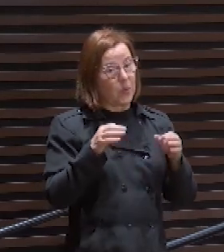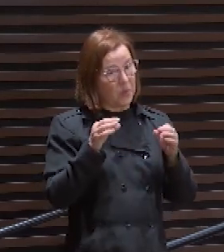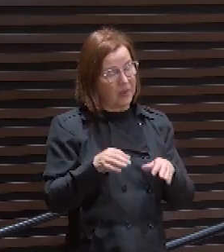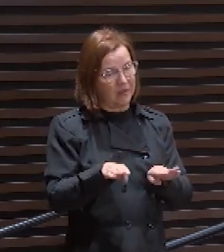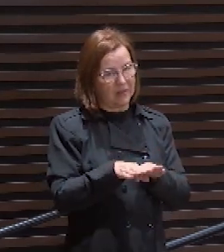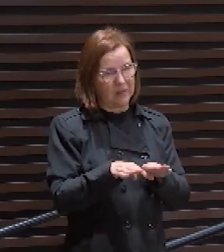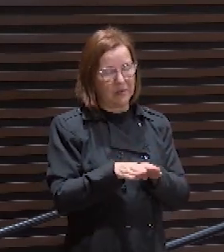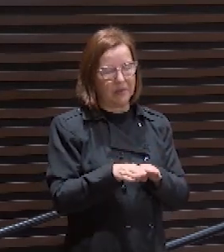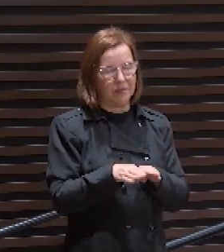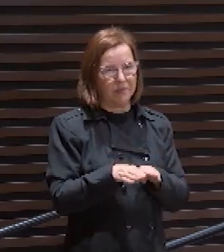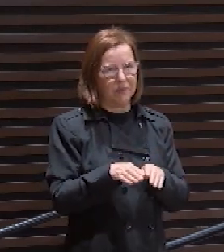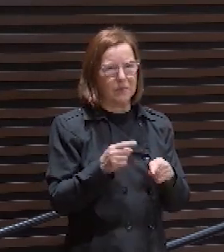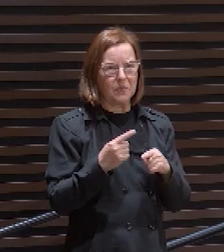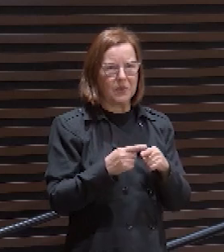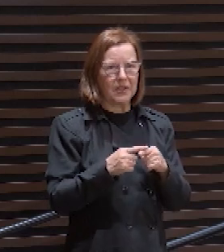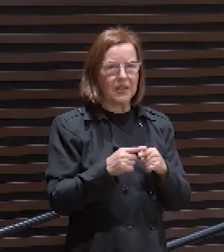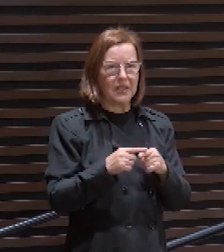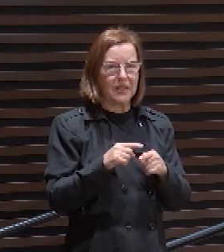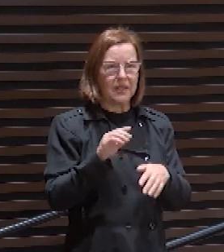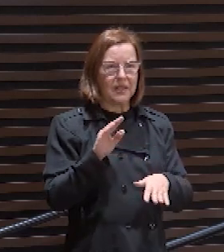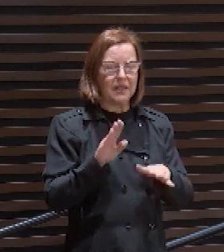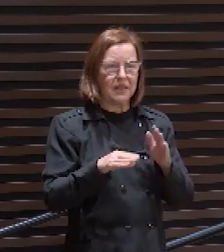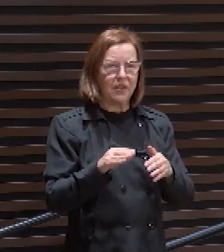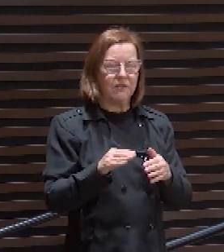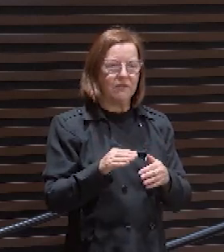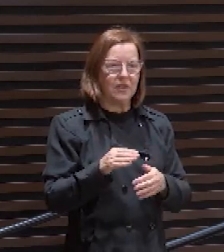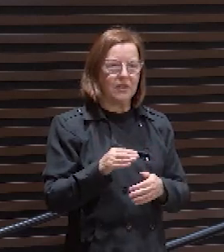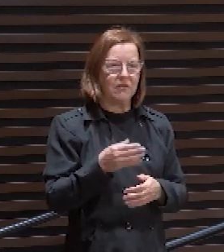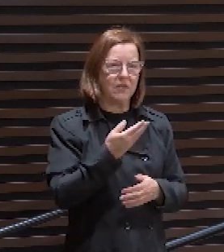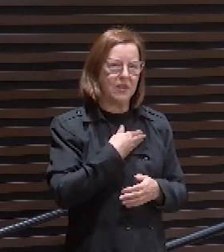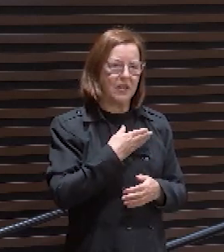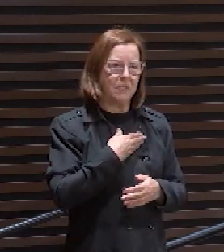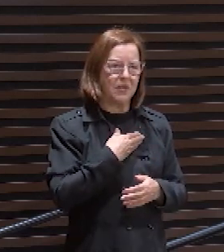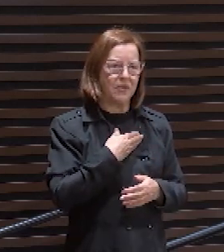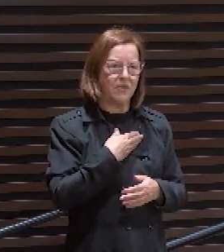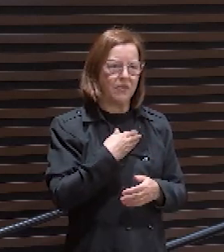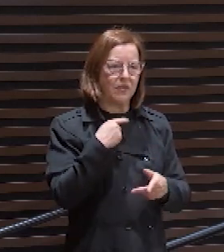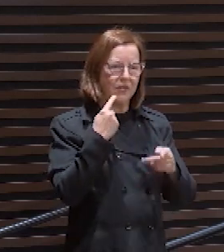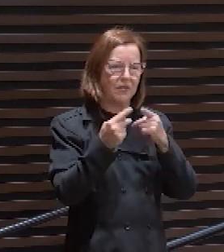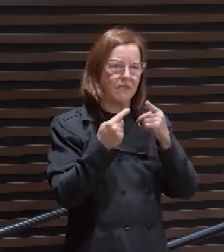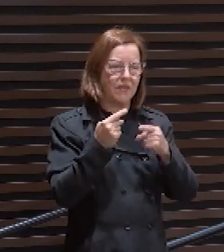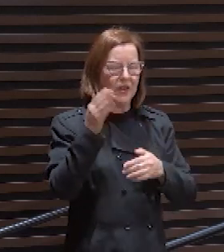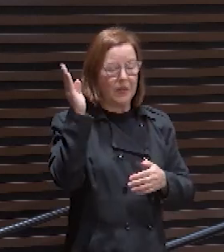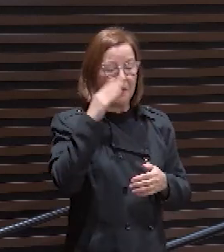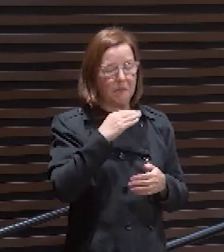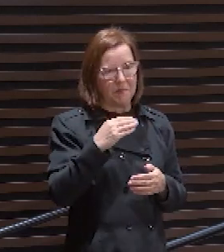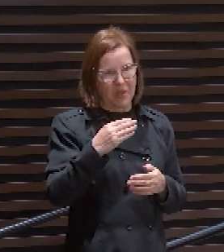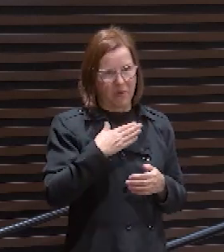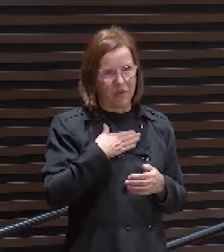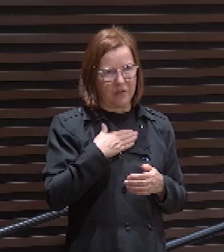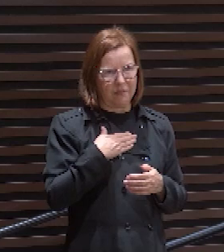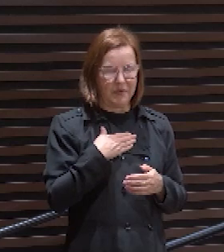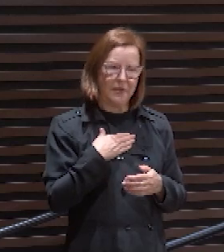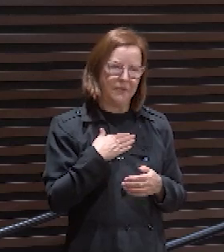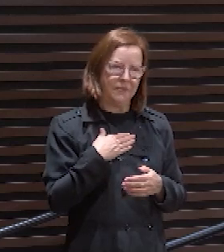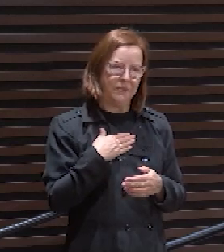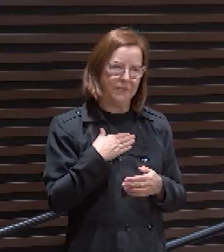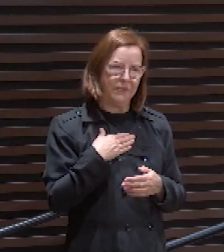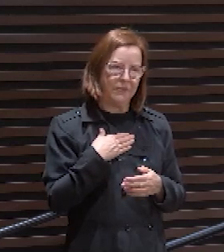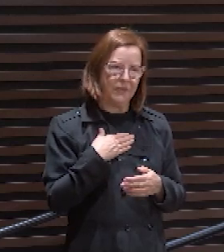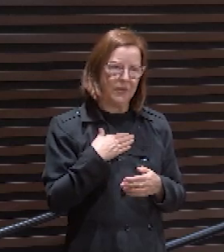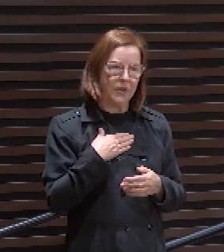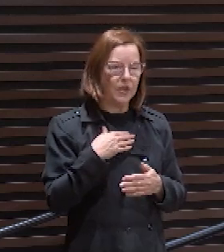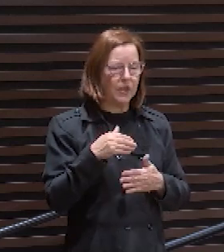talvez na faculdade, quando um colega meu que falava mal de mim, ele agora passou por certa situação e todos estão criticando, mas